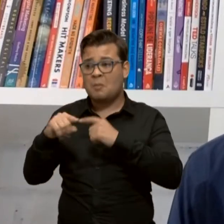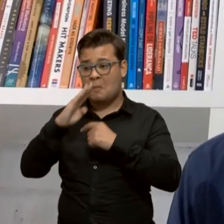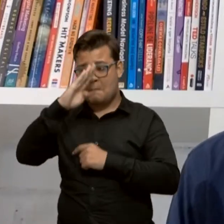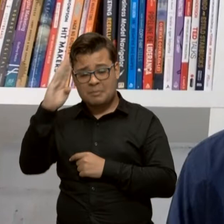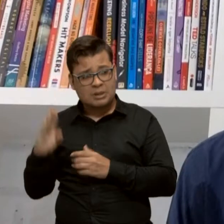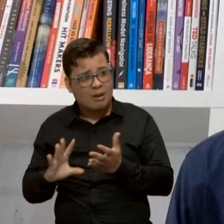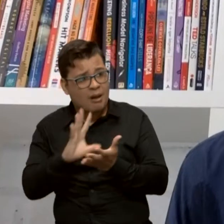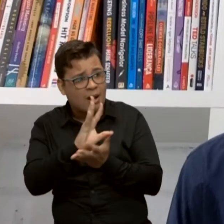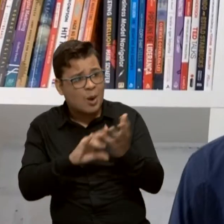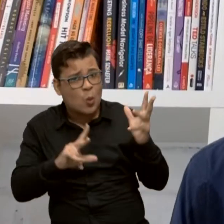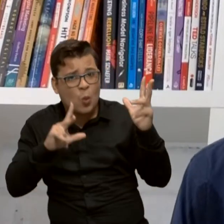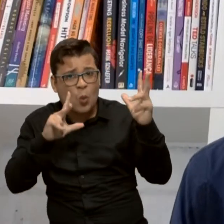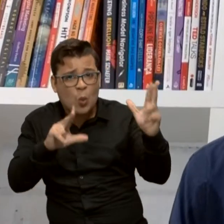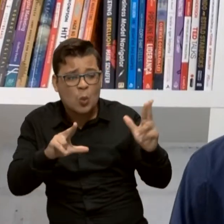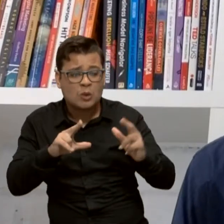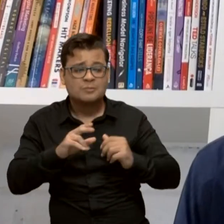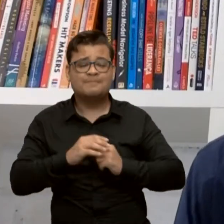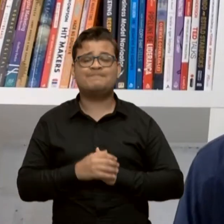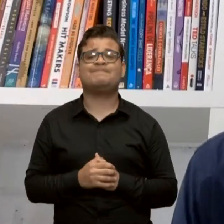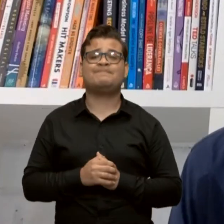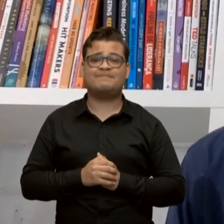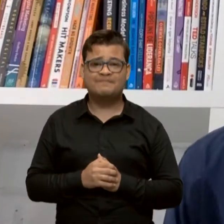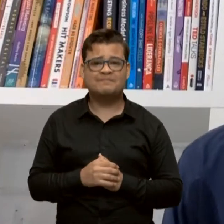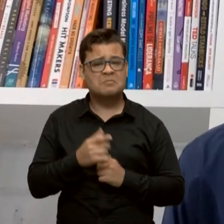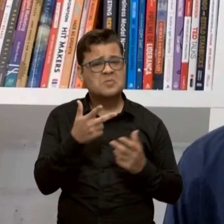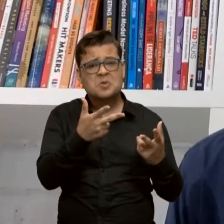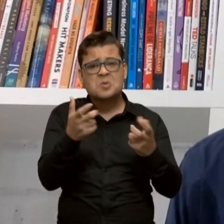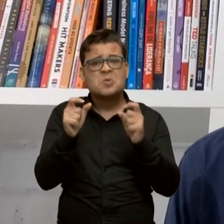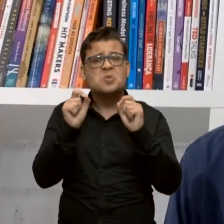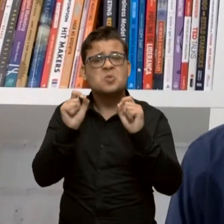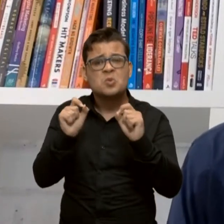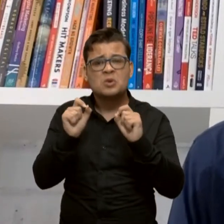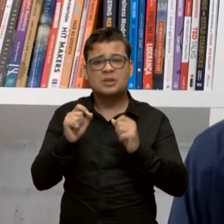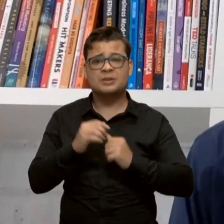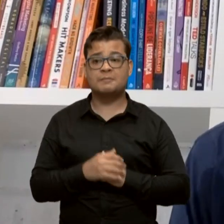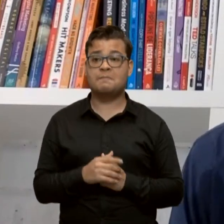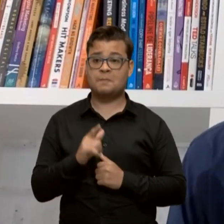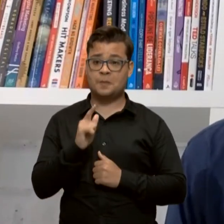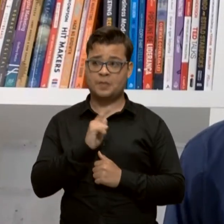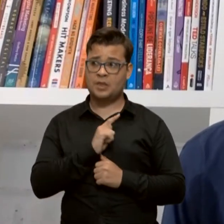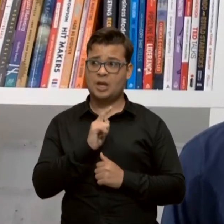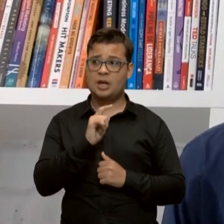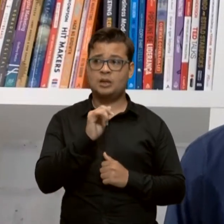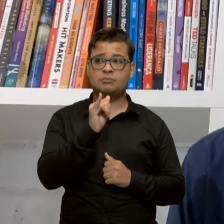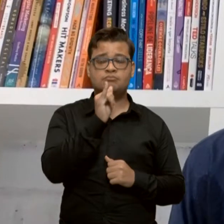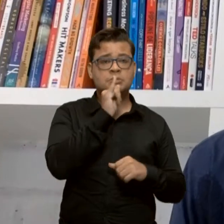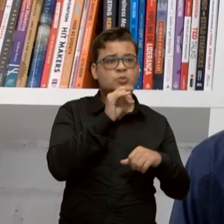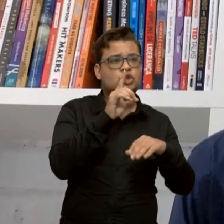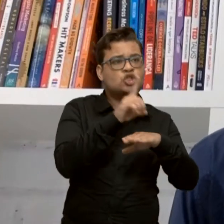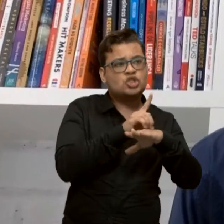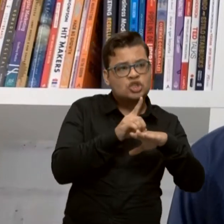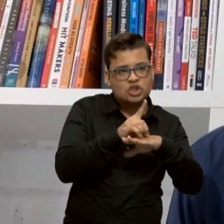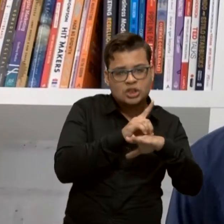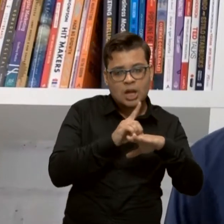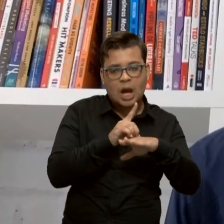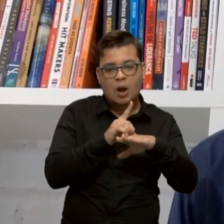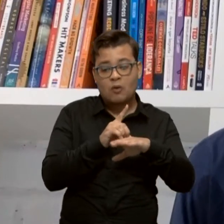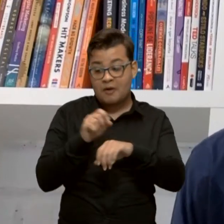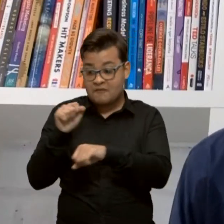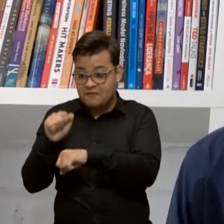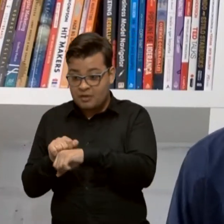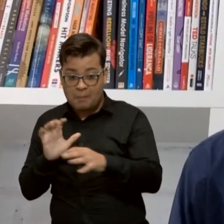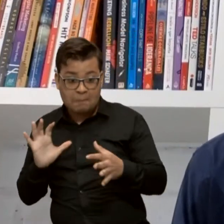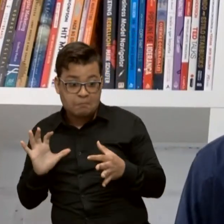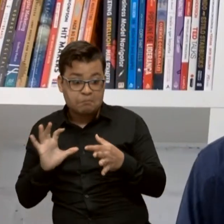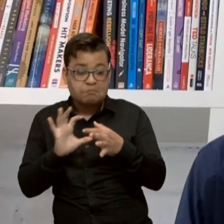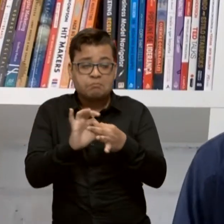gente vê cada vez mais forte é a união do físico com o digital. A gente até chama de mundo figital.